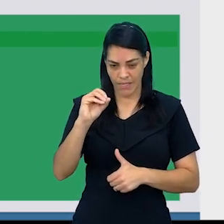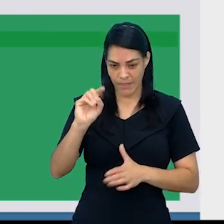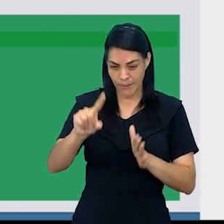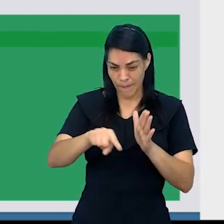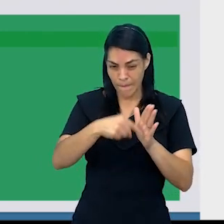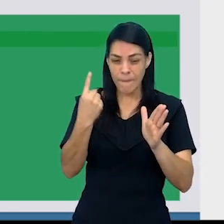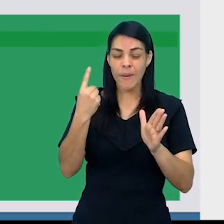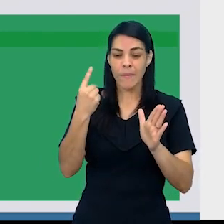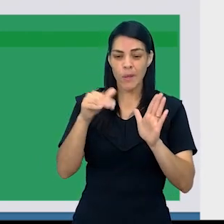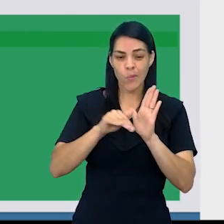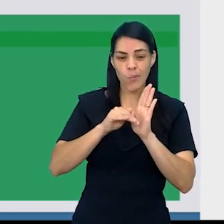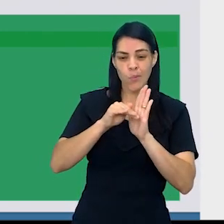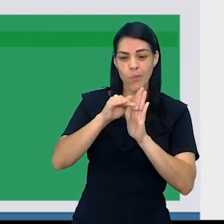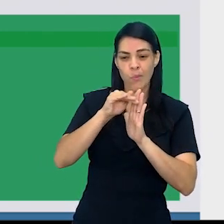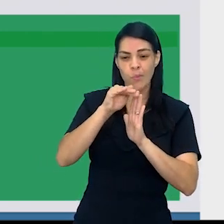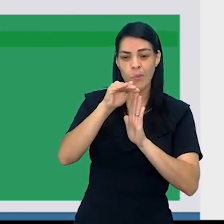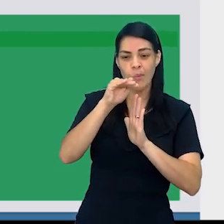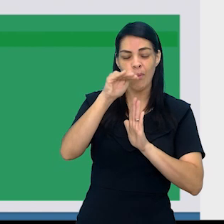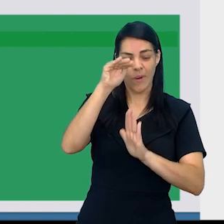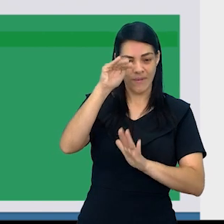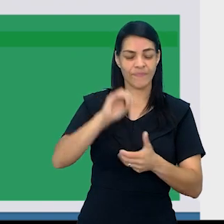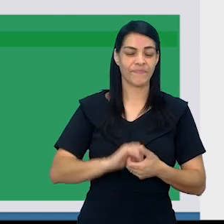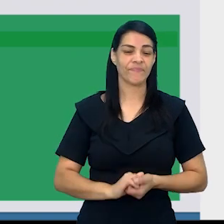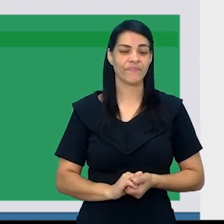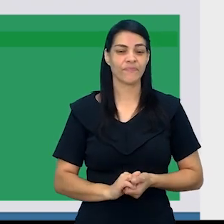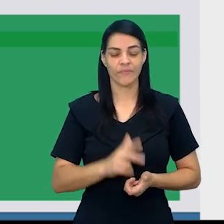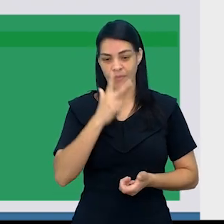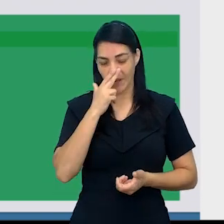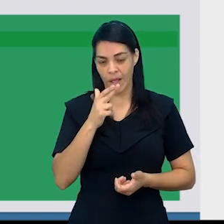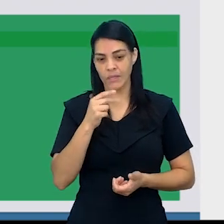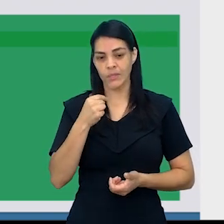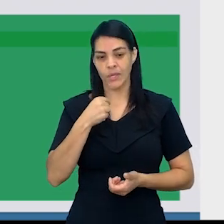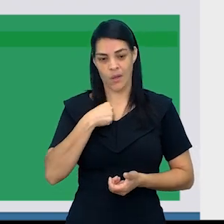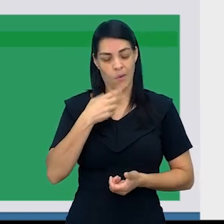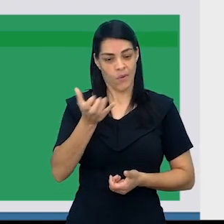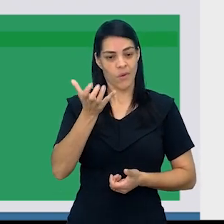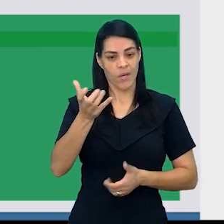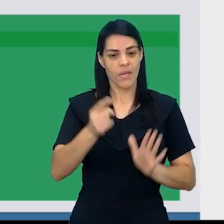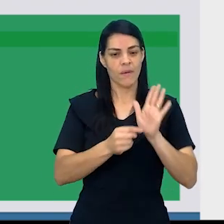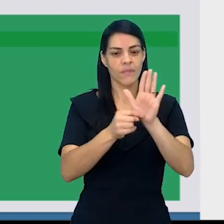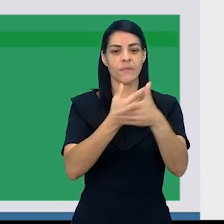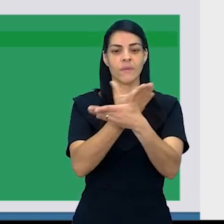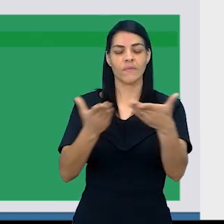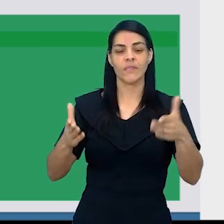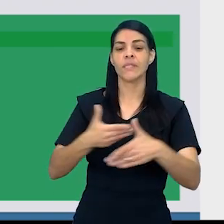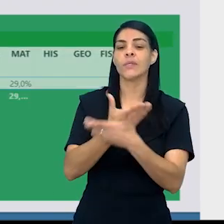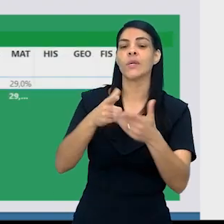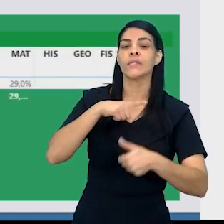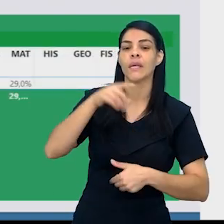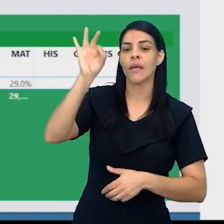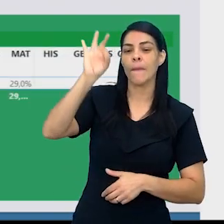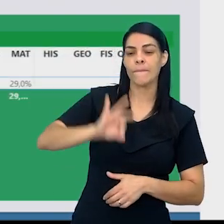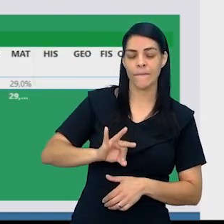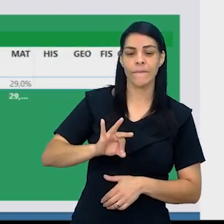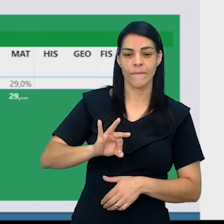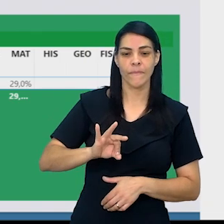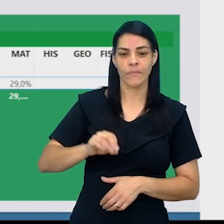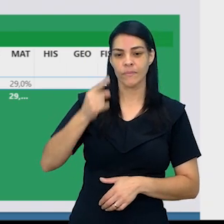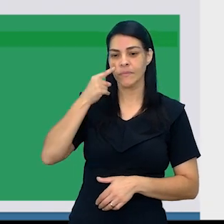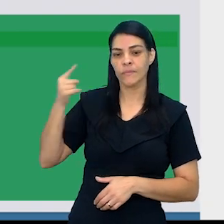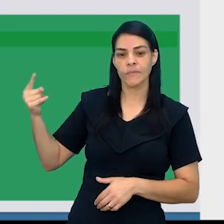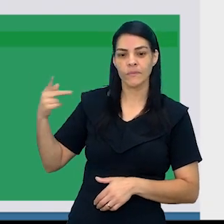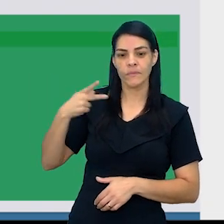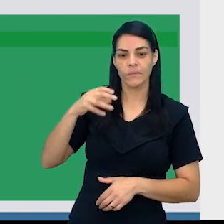20 primeiros Então é isso acho que era isso que eu queria mostrar para vocês então a gente tem a porcentagem e nessa abinha